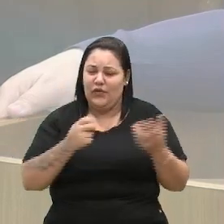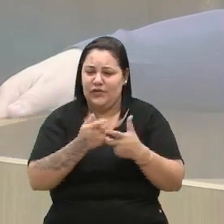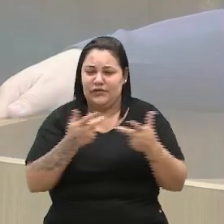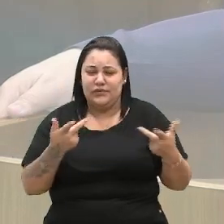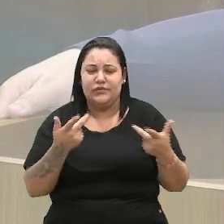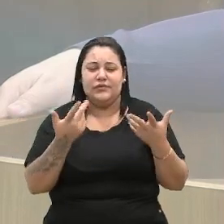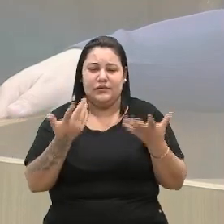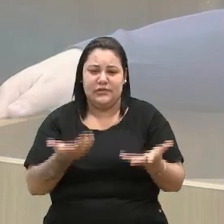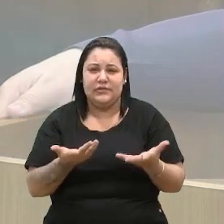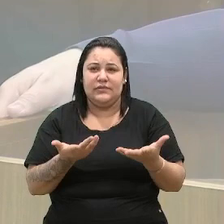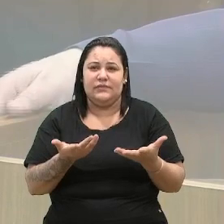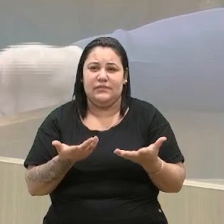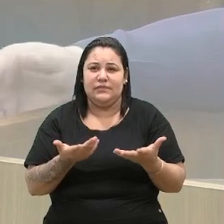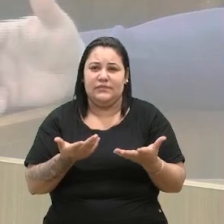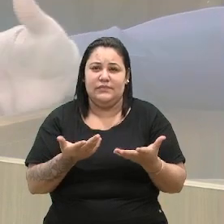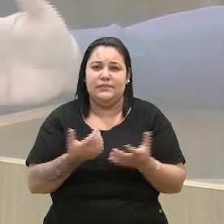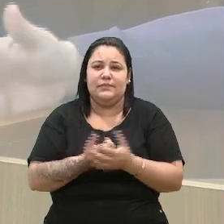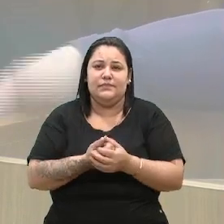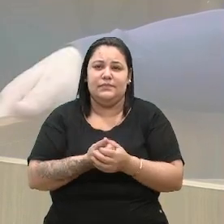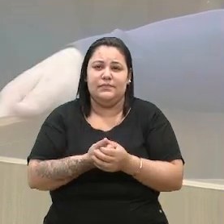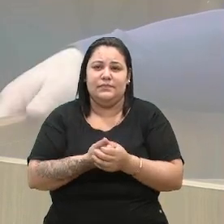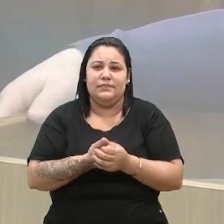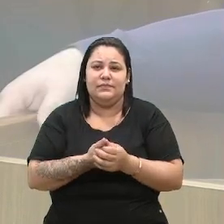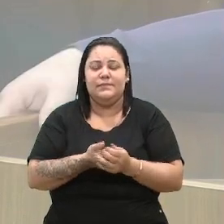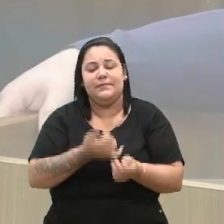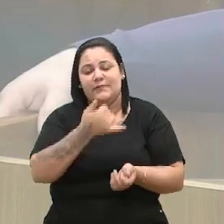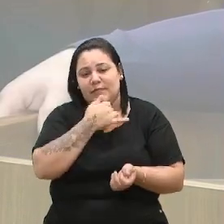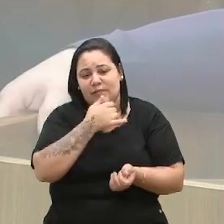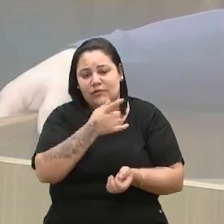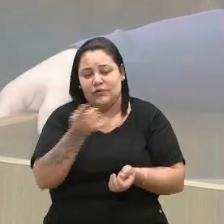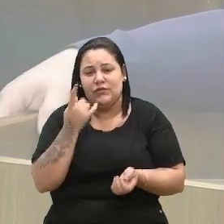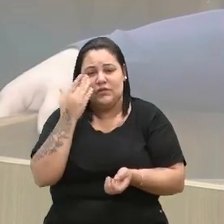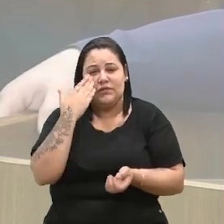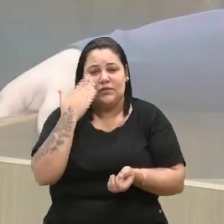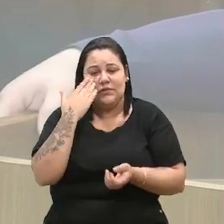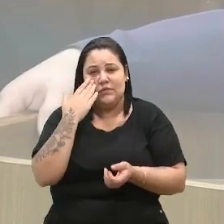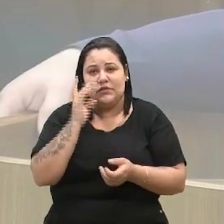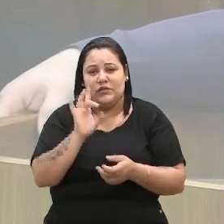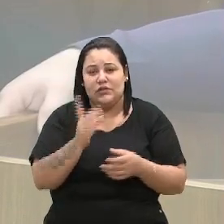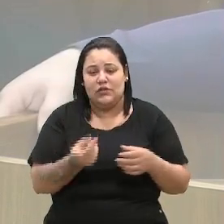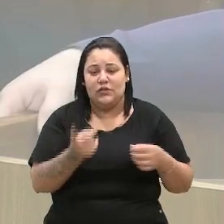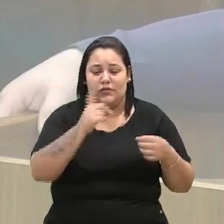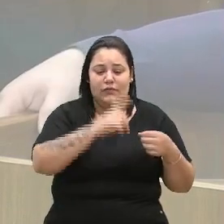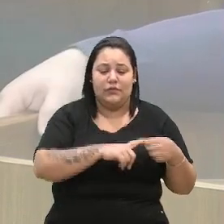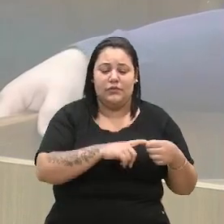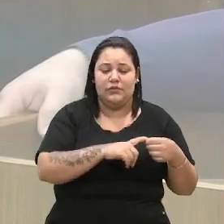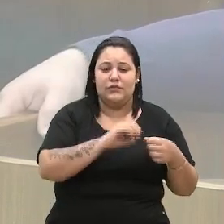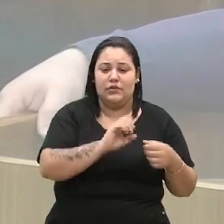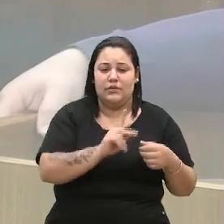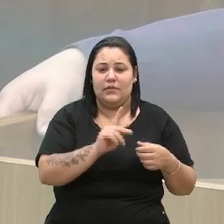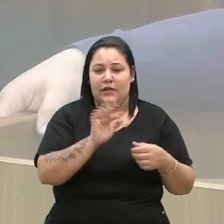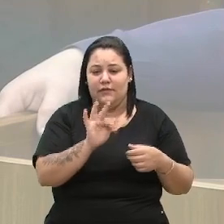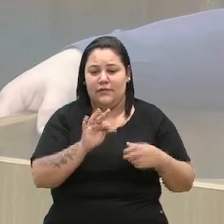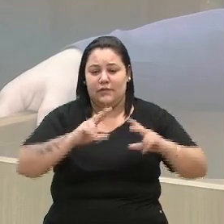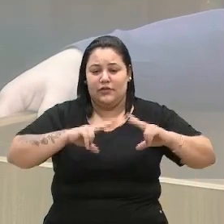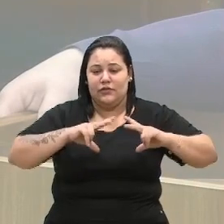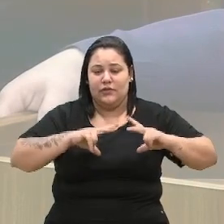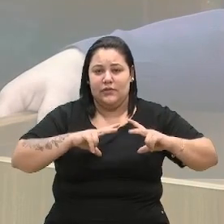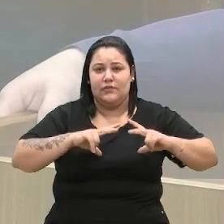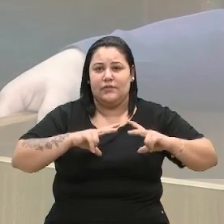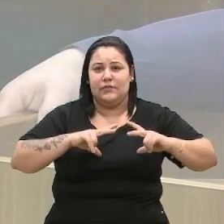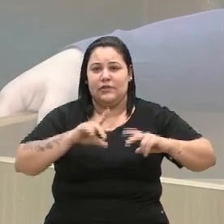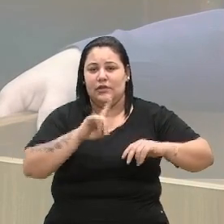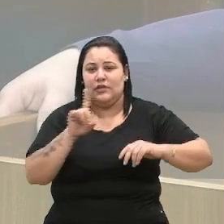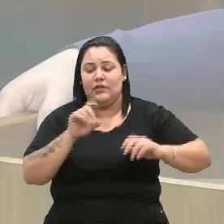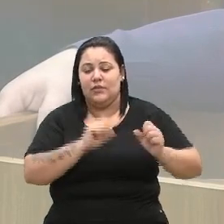com milhas, e infelizmente a gente sabe que retorna para o seu CPF particular e não para